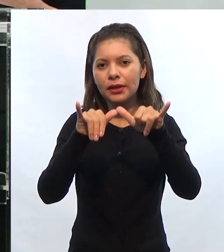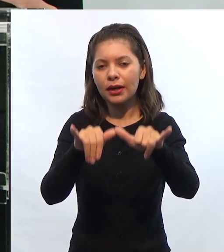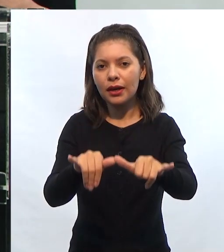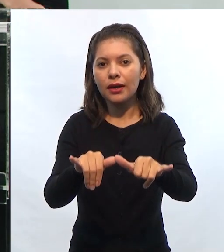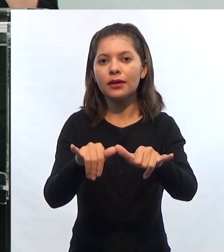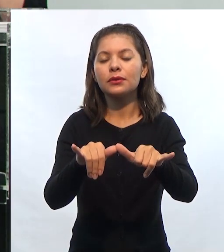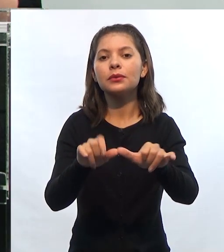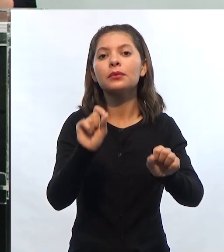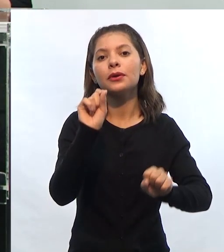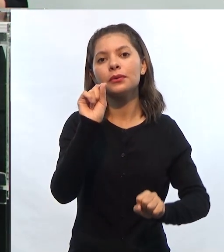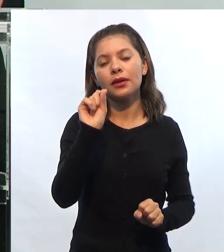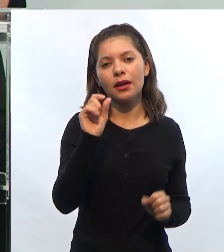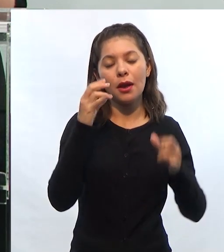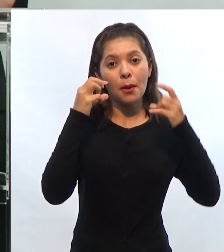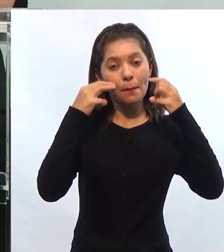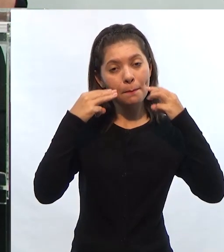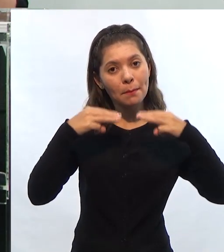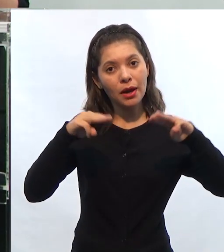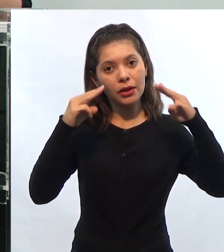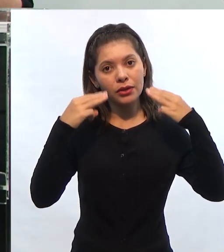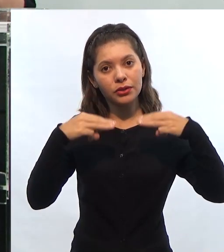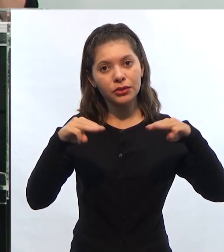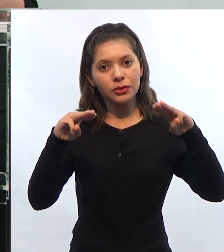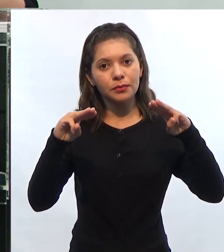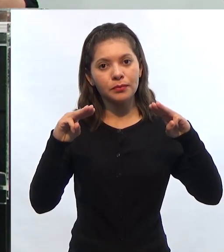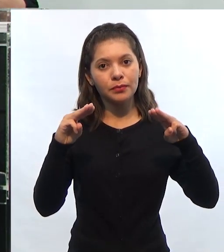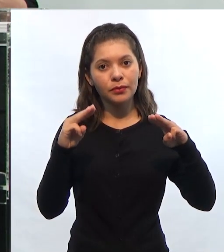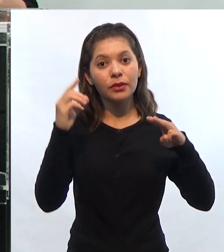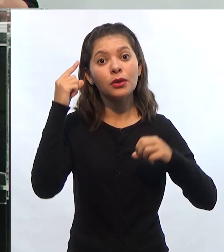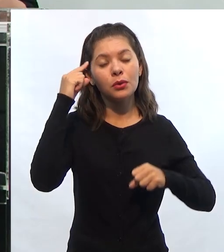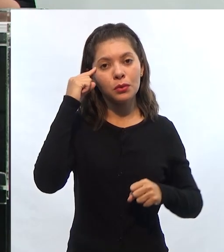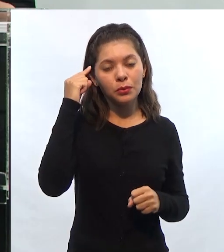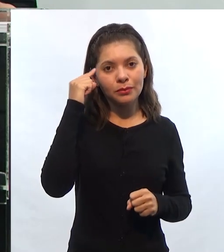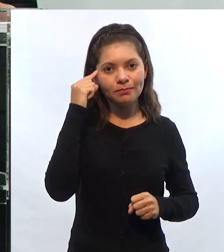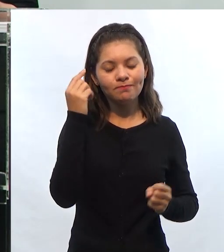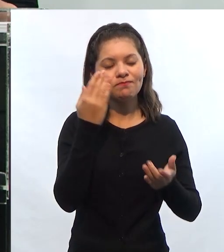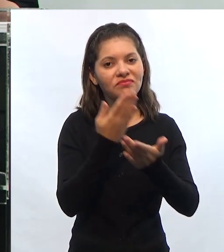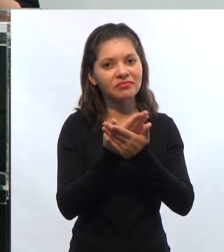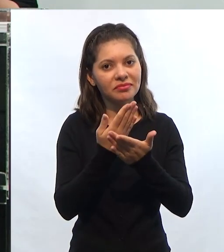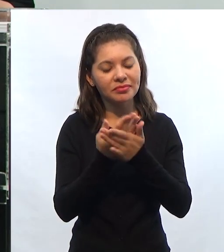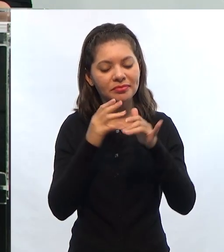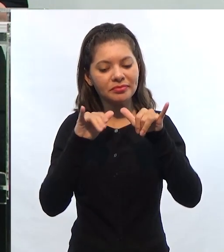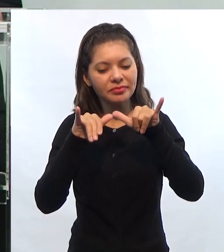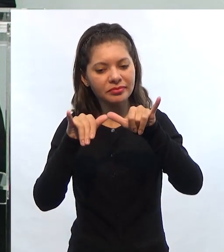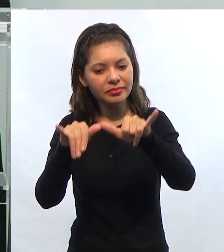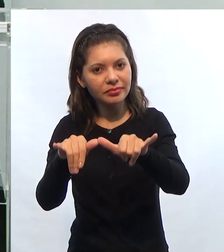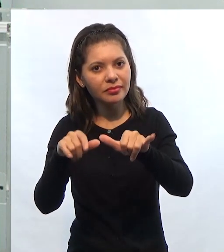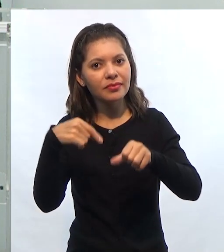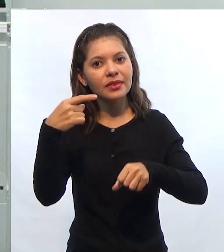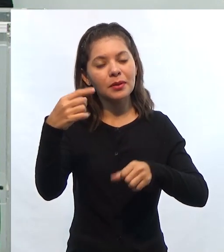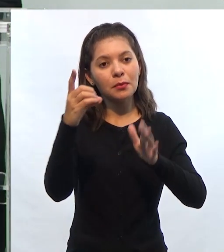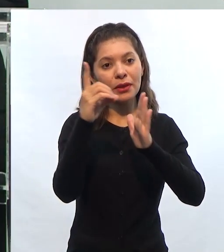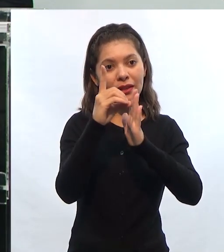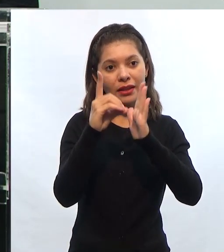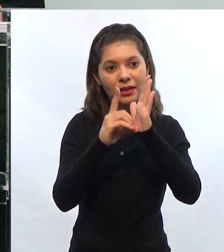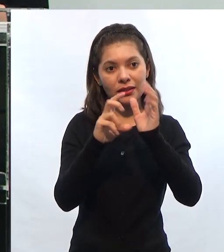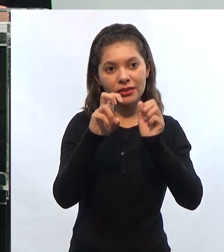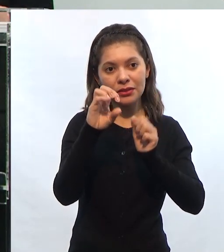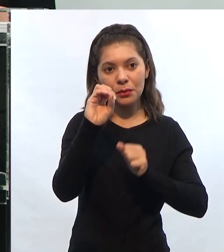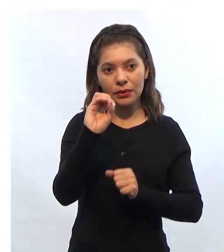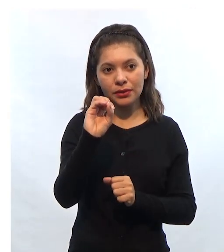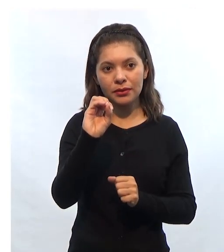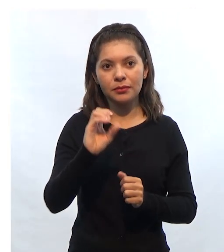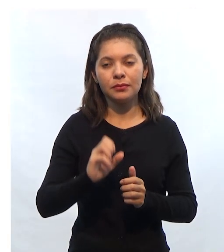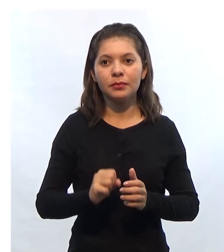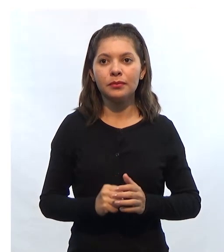é justamente o marketing. Então, o marketing como ciência, né, desse estudo do mercado, ele vem a partir da década de